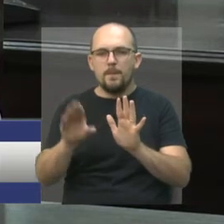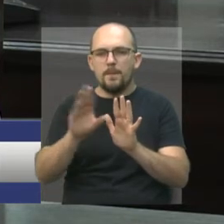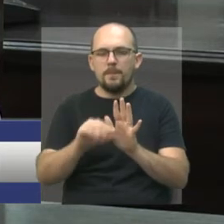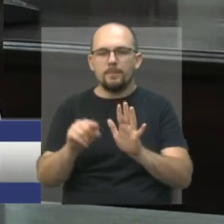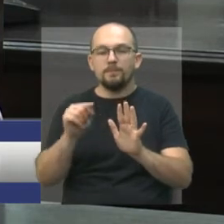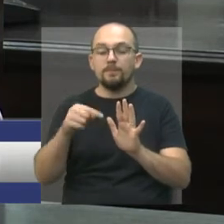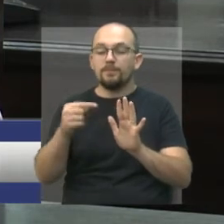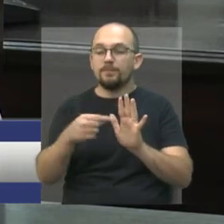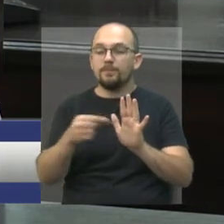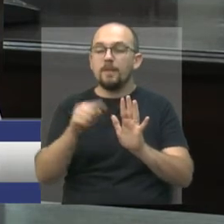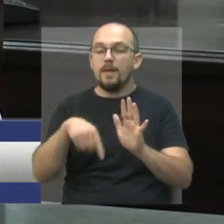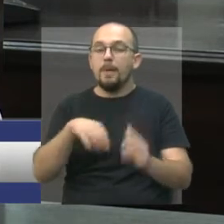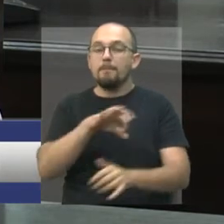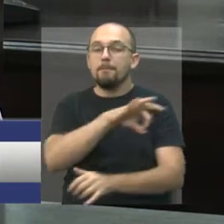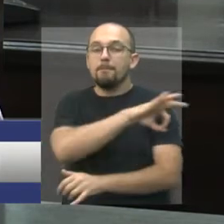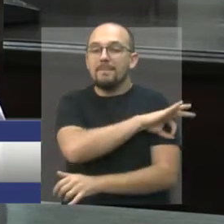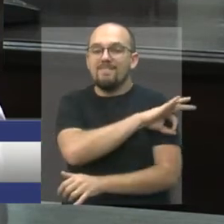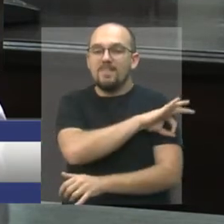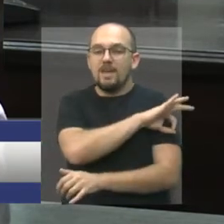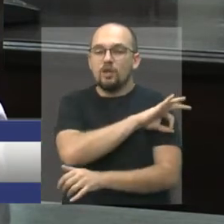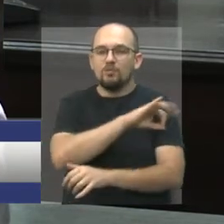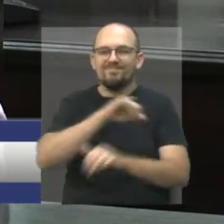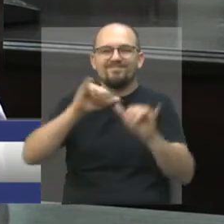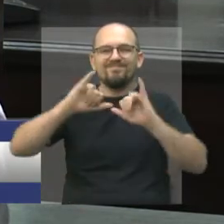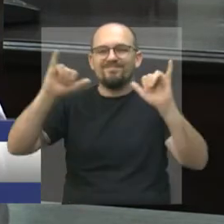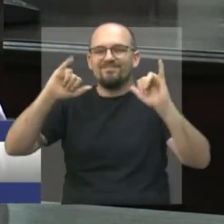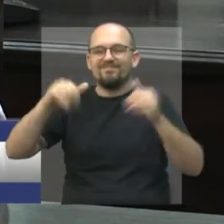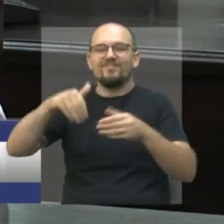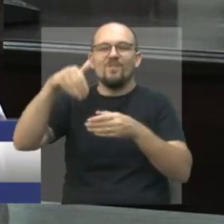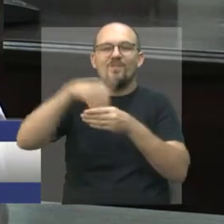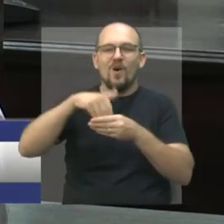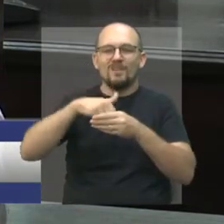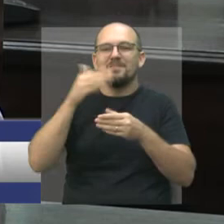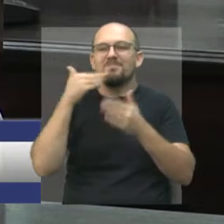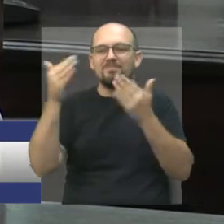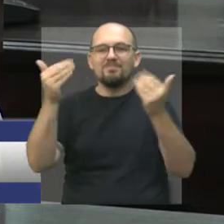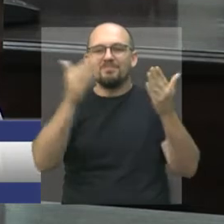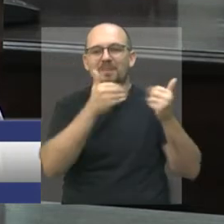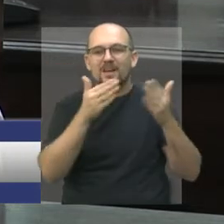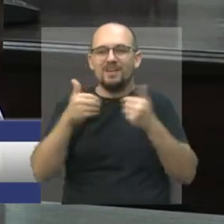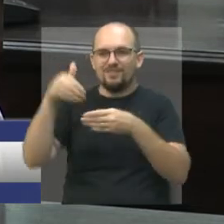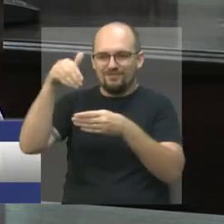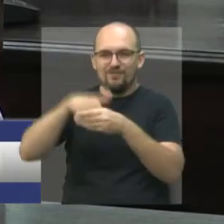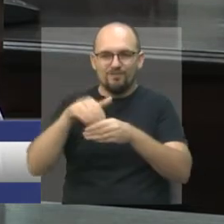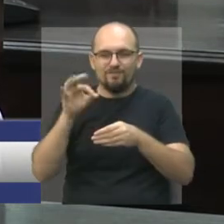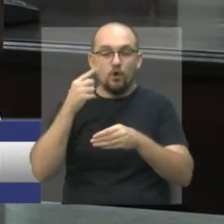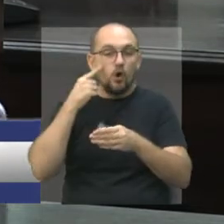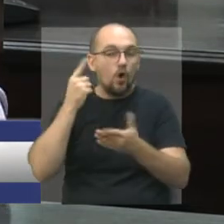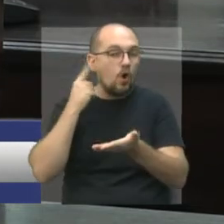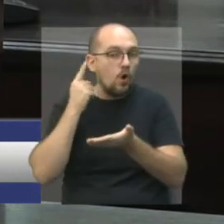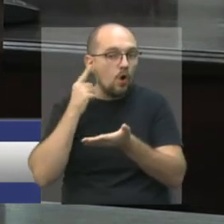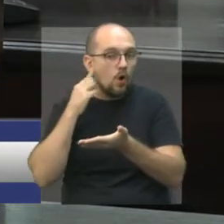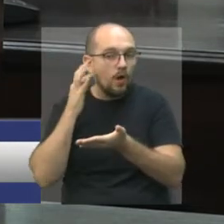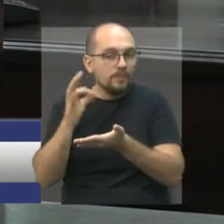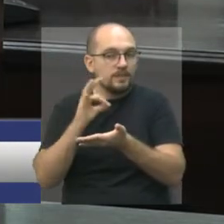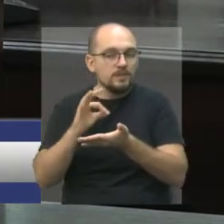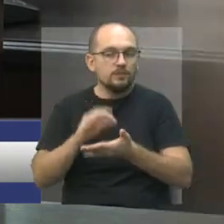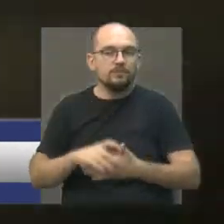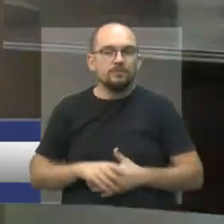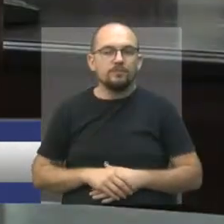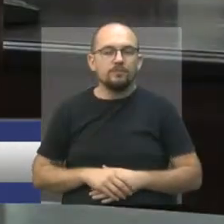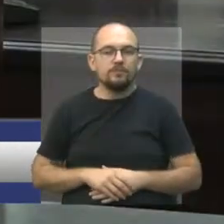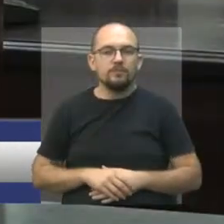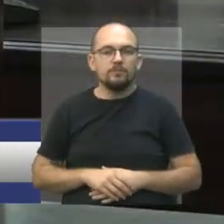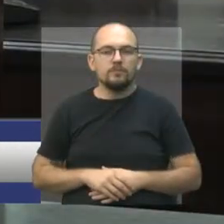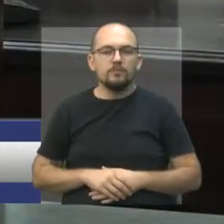do prefeito em campanha política. Vamos ouvir o que o prefeito fala. Com